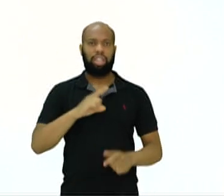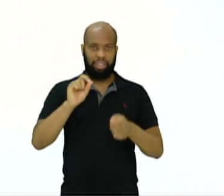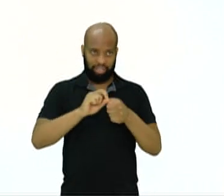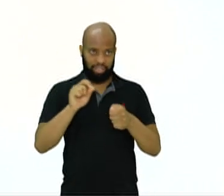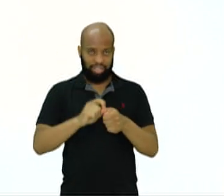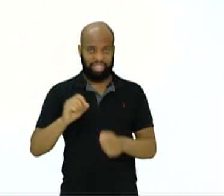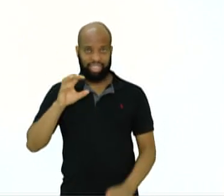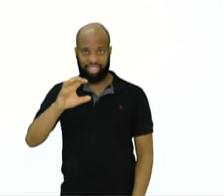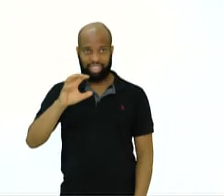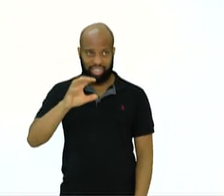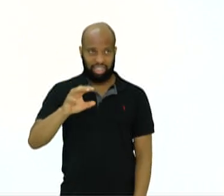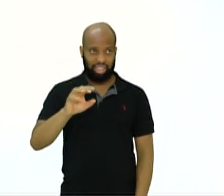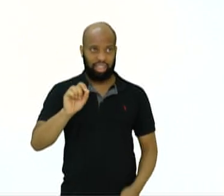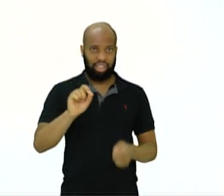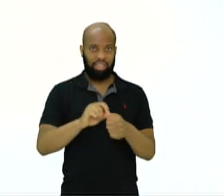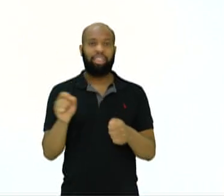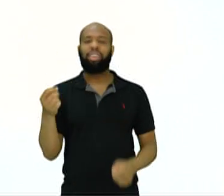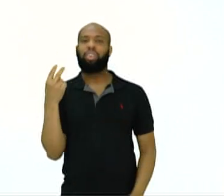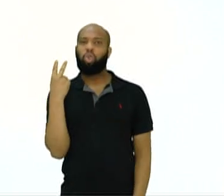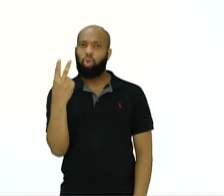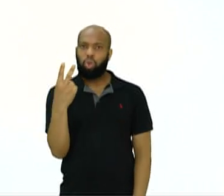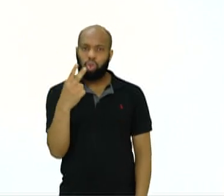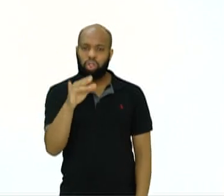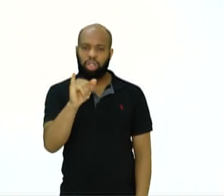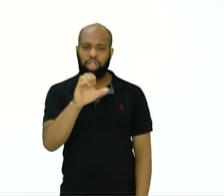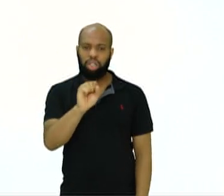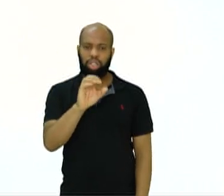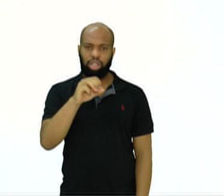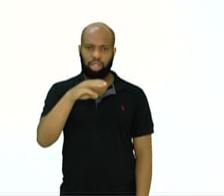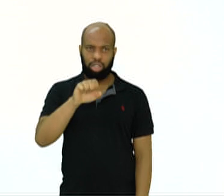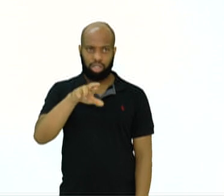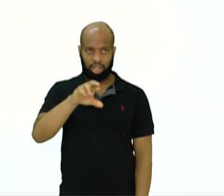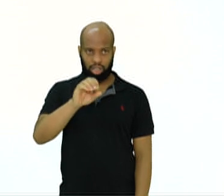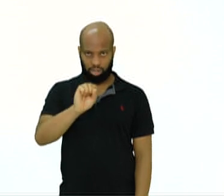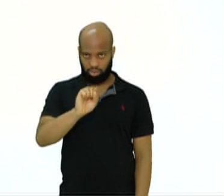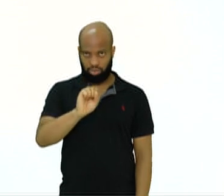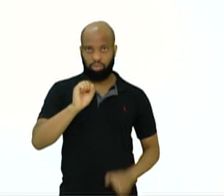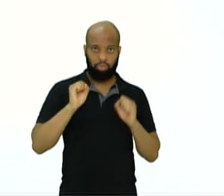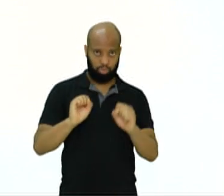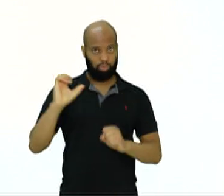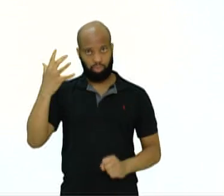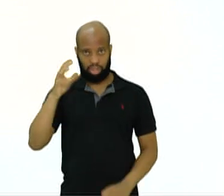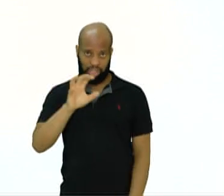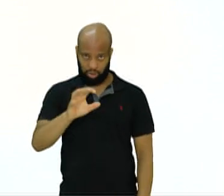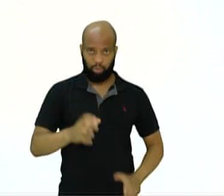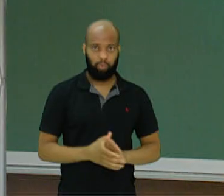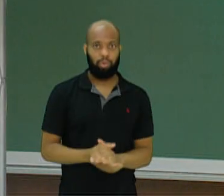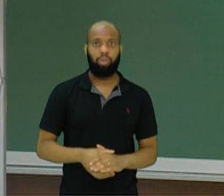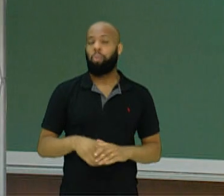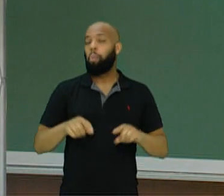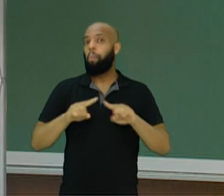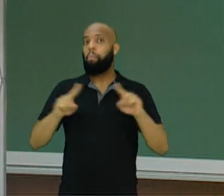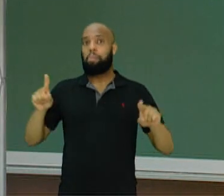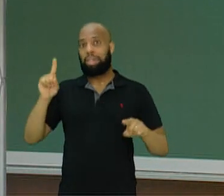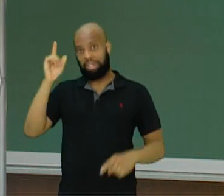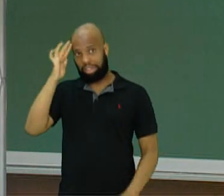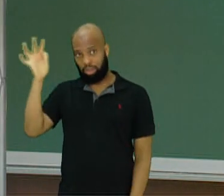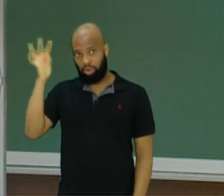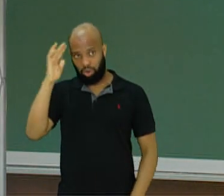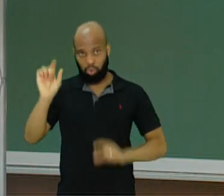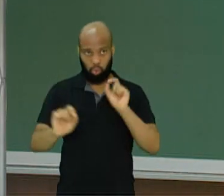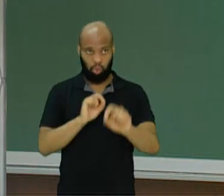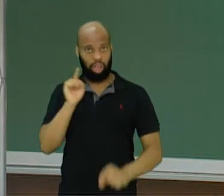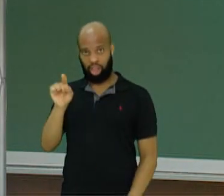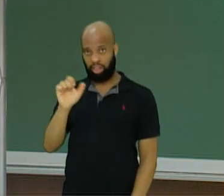produção pela formação dos 2 isômeros, seja maior do que essa, na prática, certo? Na teoria, a produção